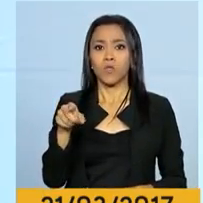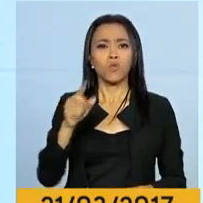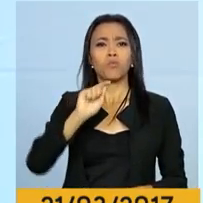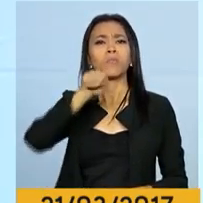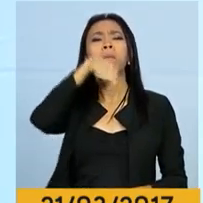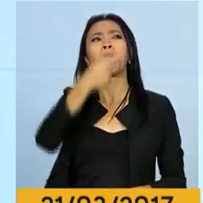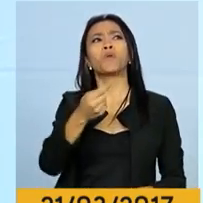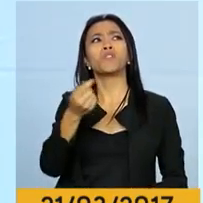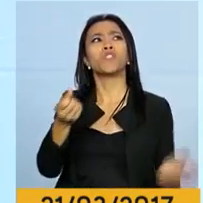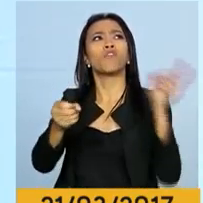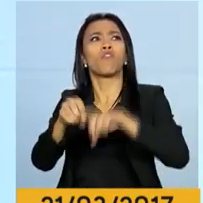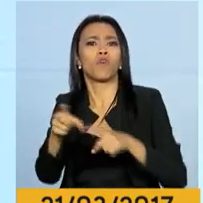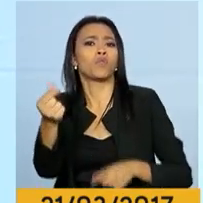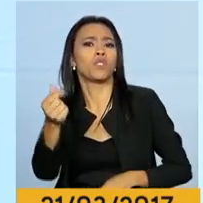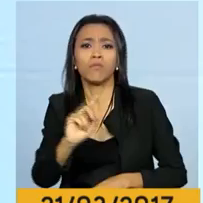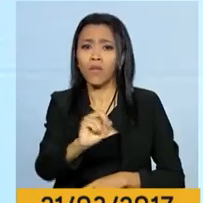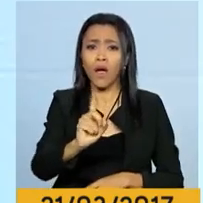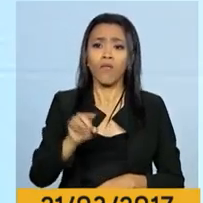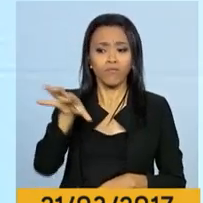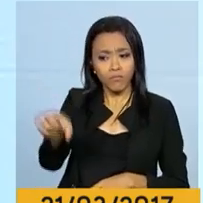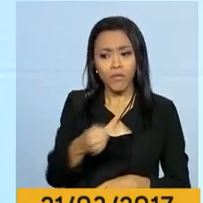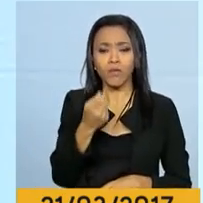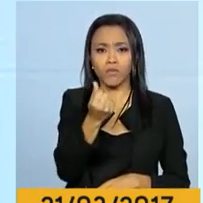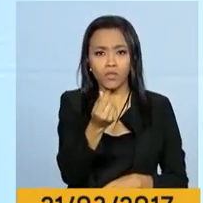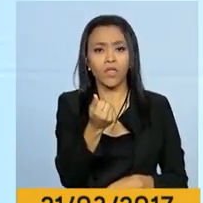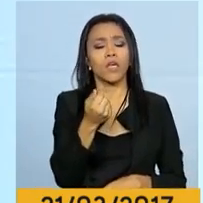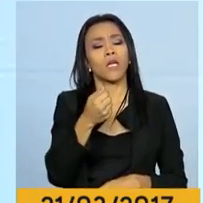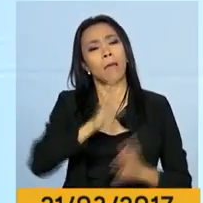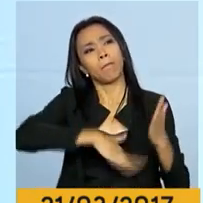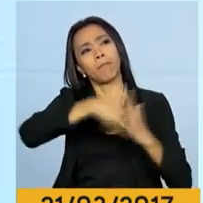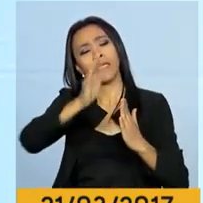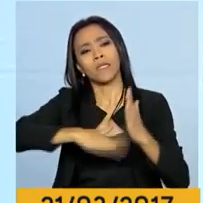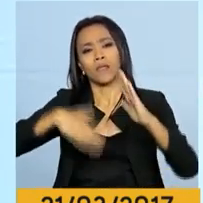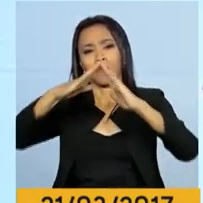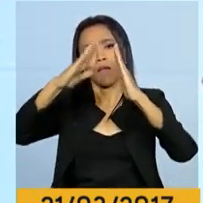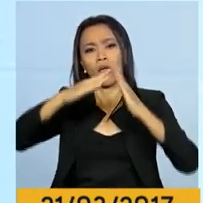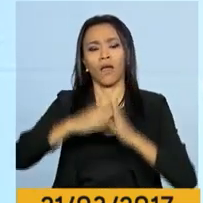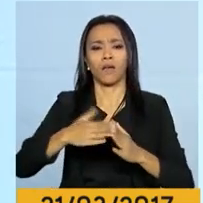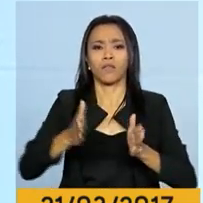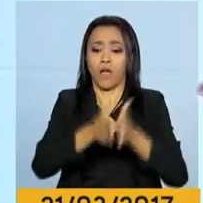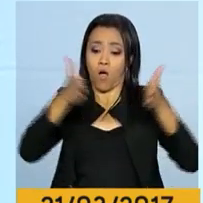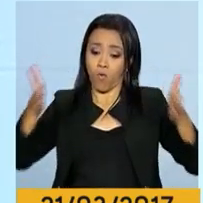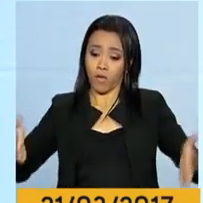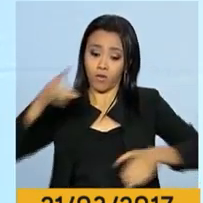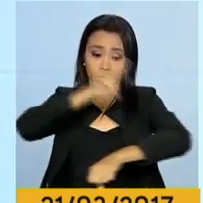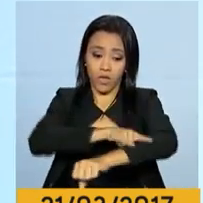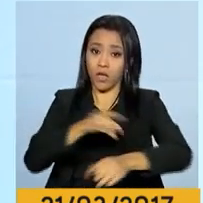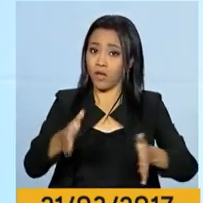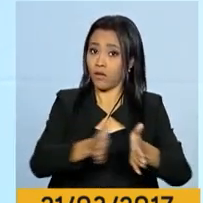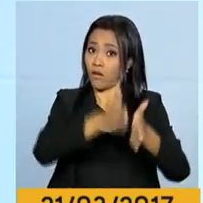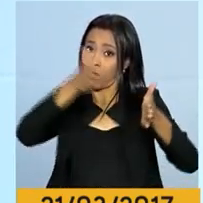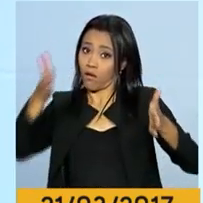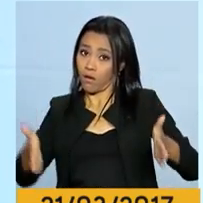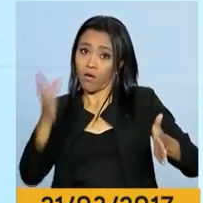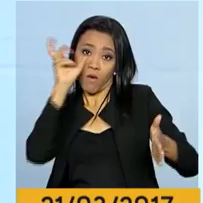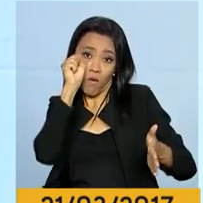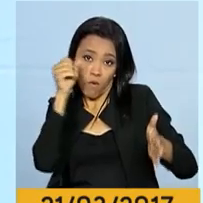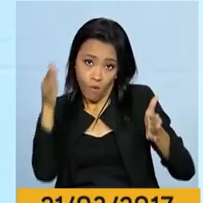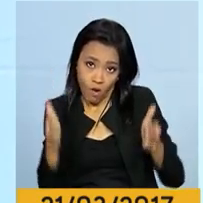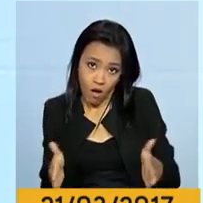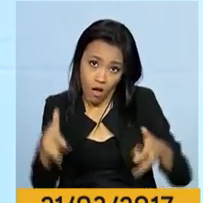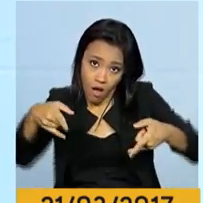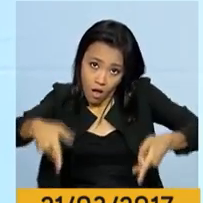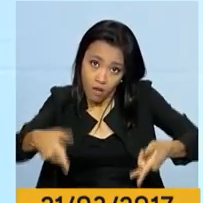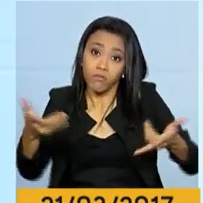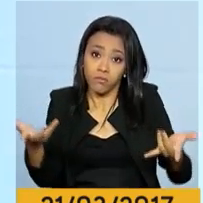devolver. E com isso ele pinta a sua casinha, acrescenta um quarto, acrescenta um banheiro. Mas para não ficar apenas no assistencialismo, o que é